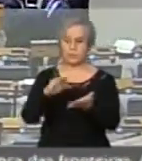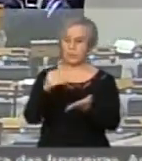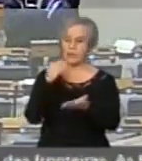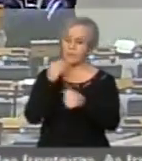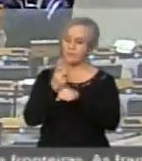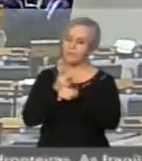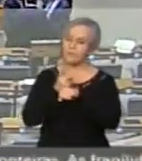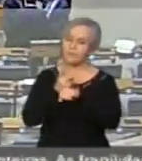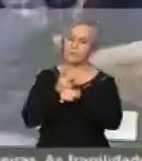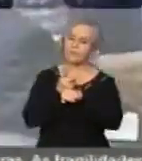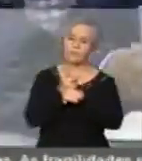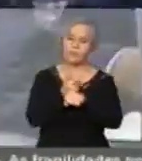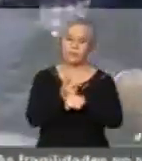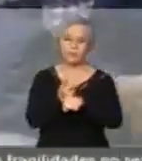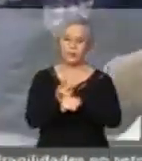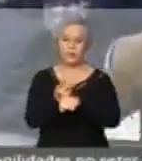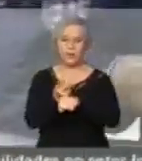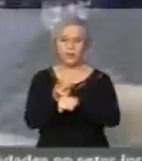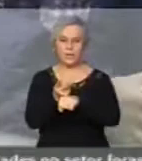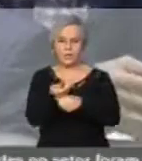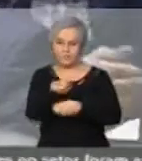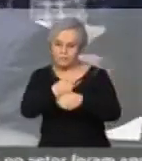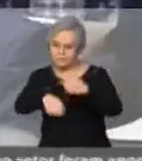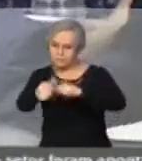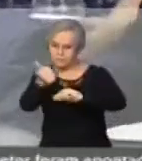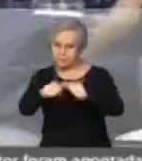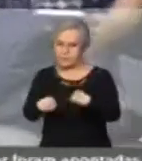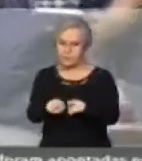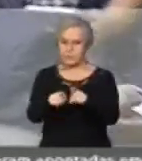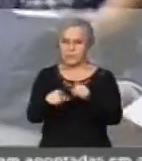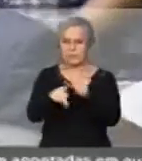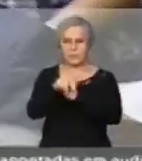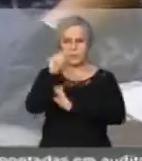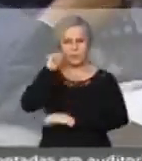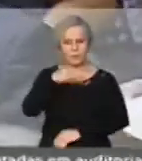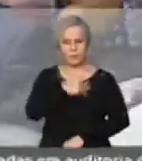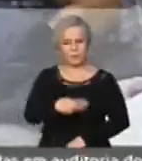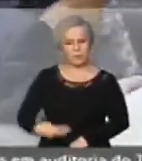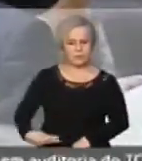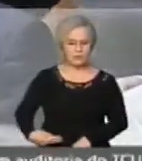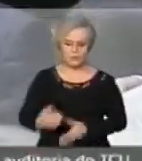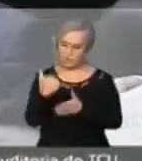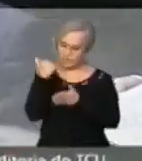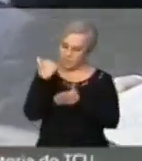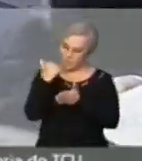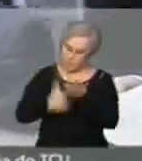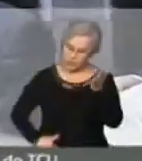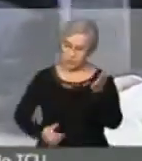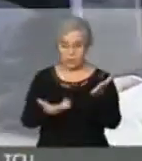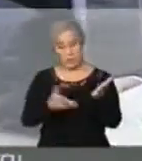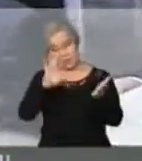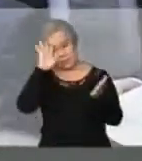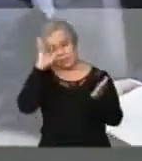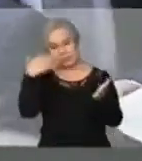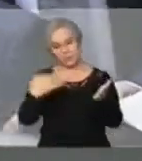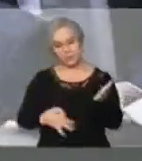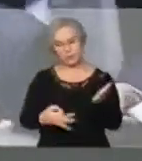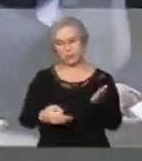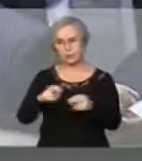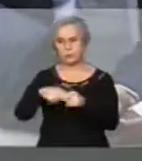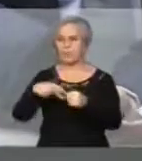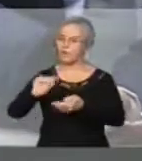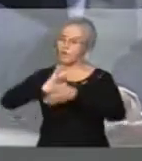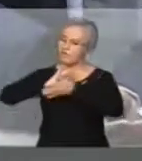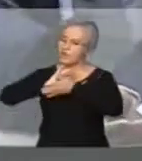busca até da própria ministra revogar essa medida, já que realmente